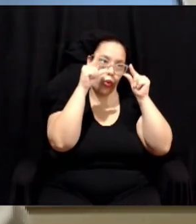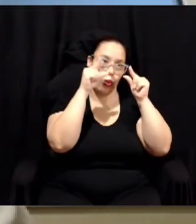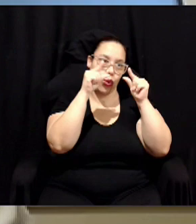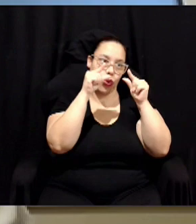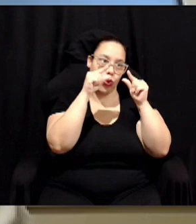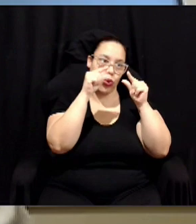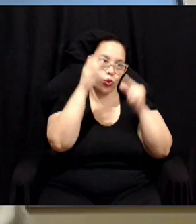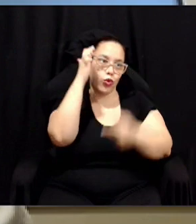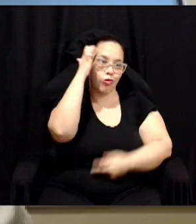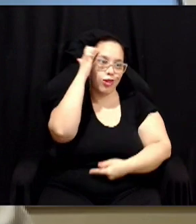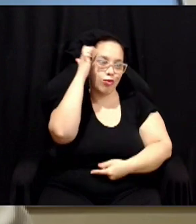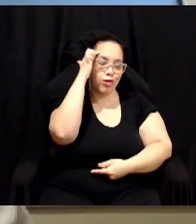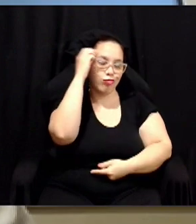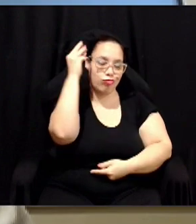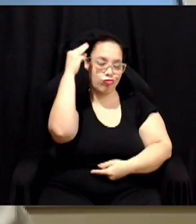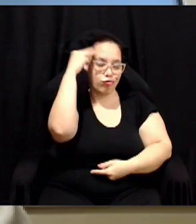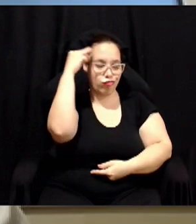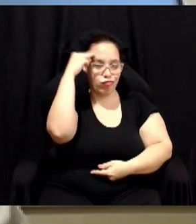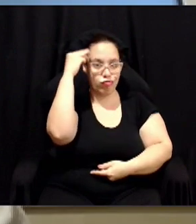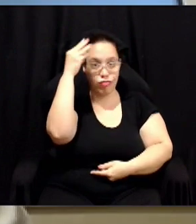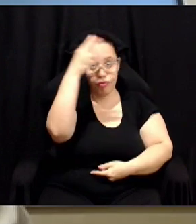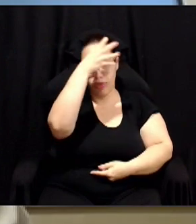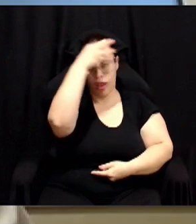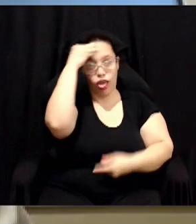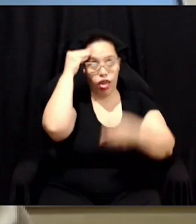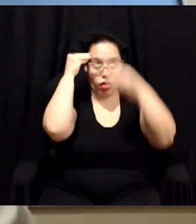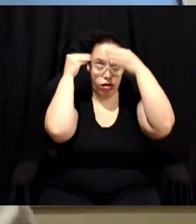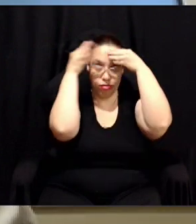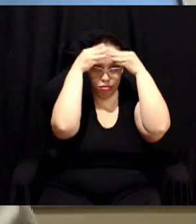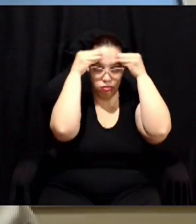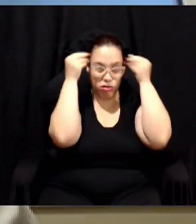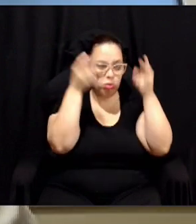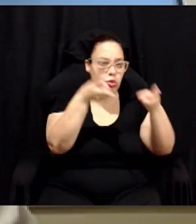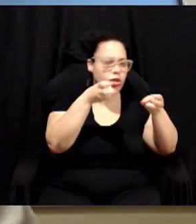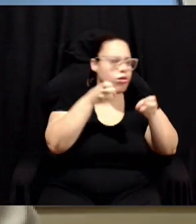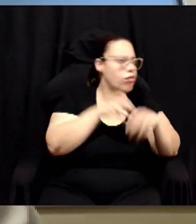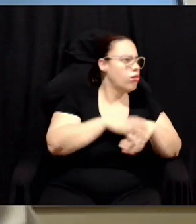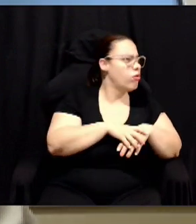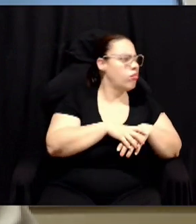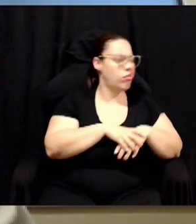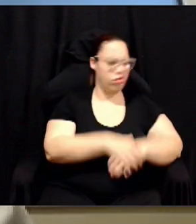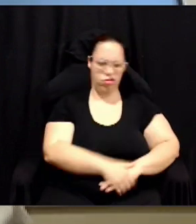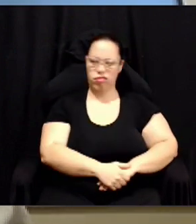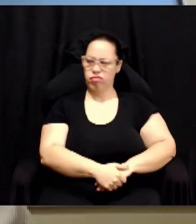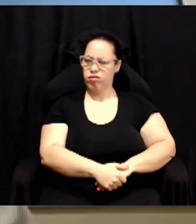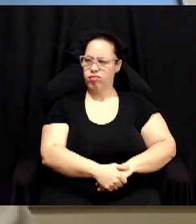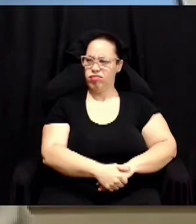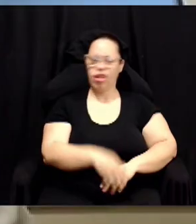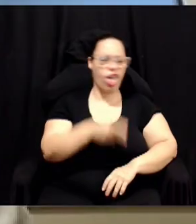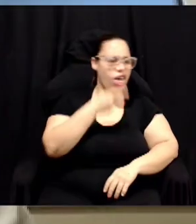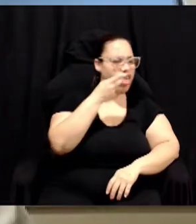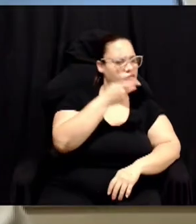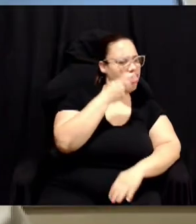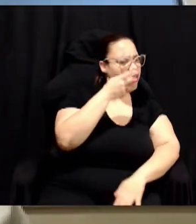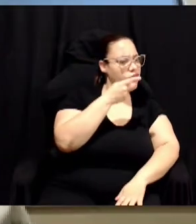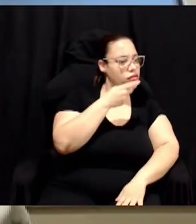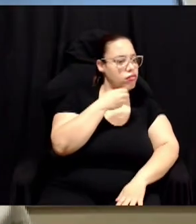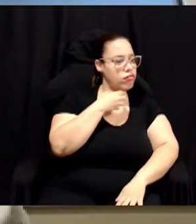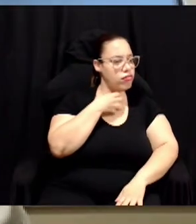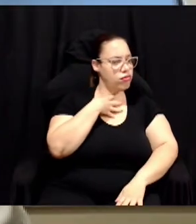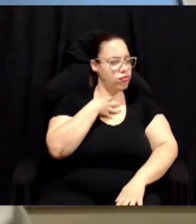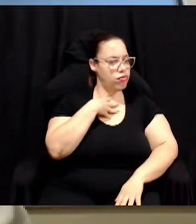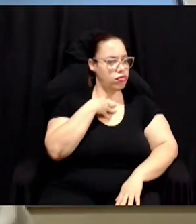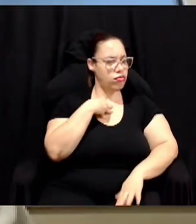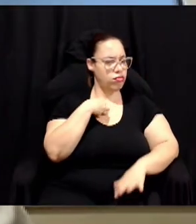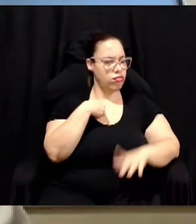cognição, que são o quê? Memória, percepção, fala, capacidade de interação,